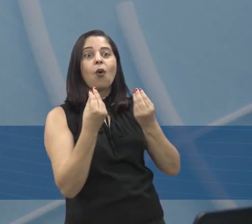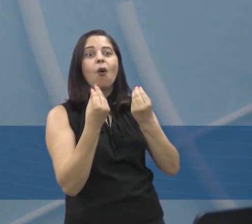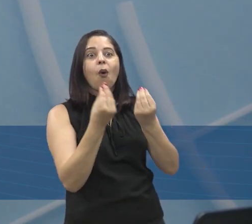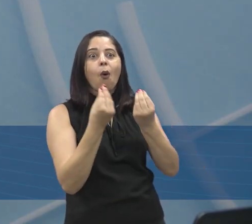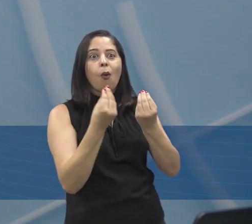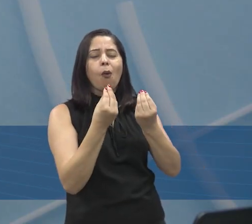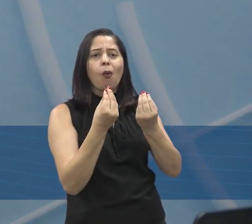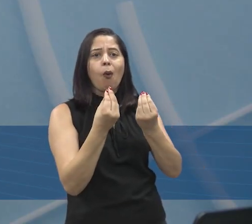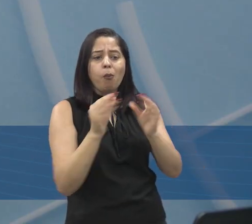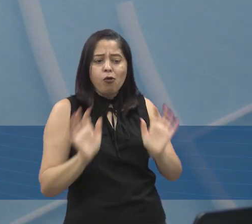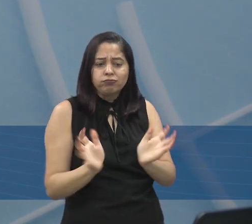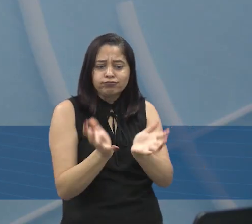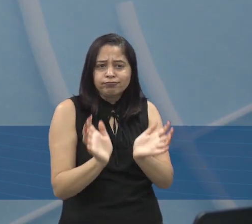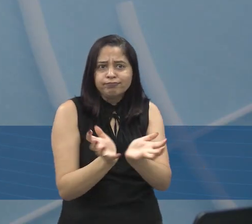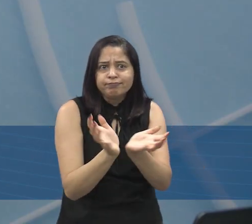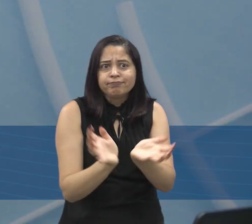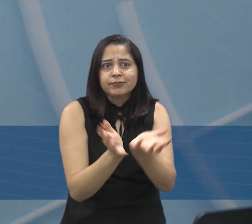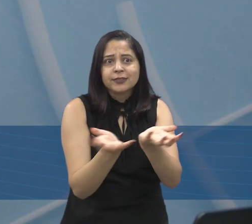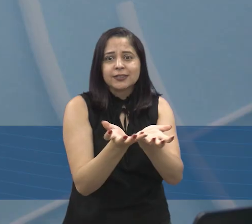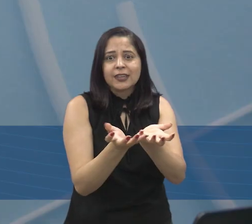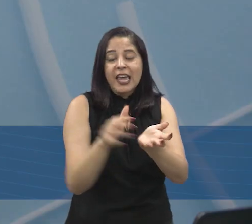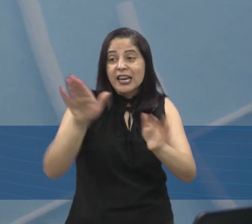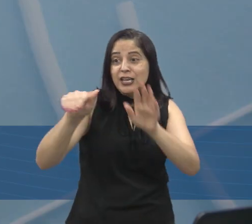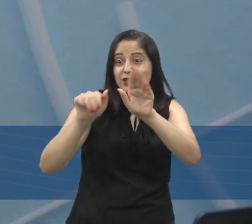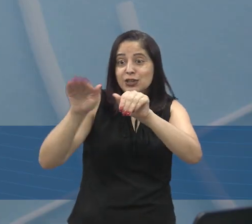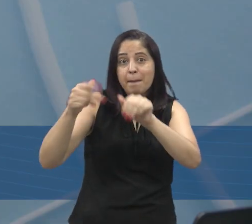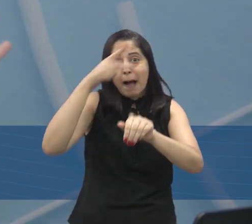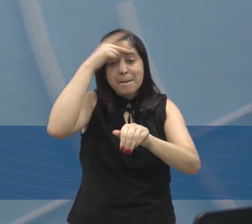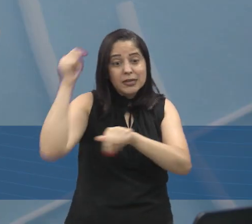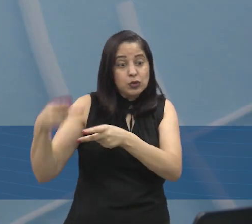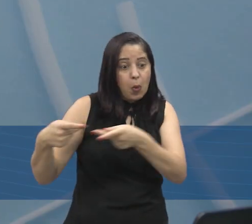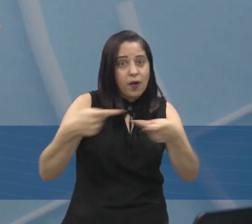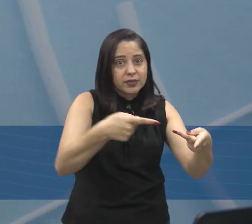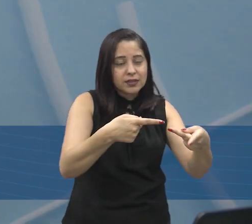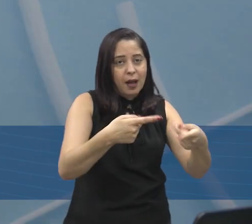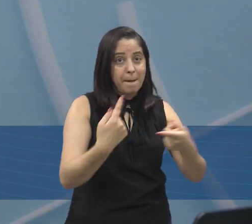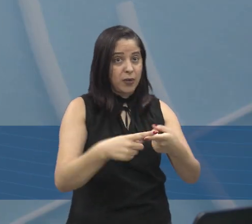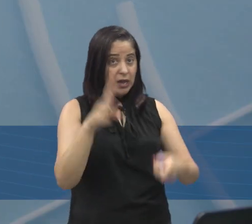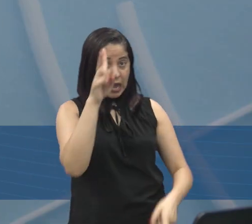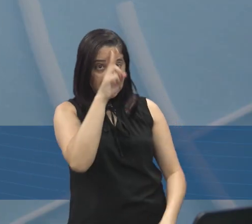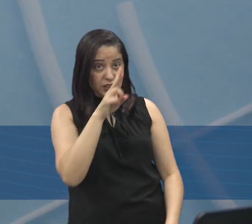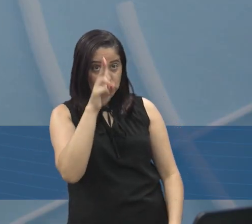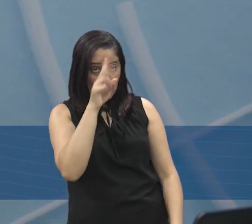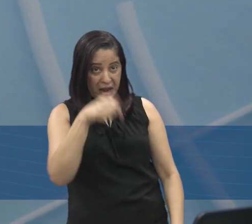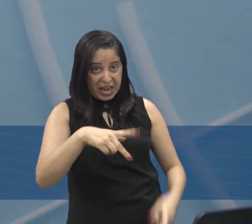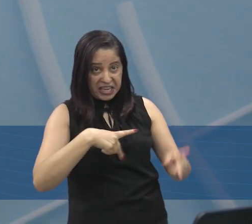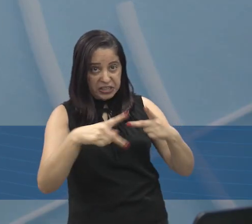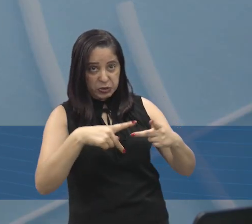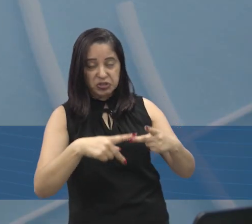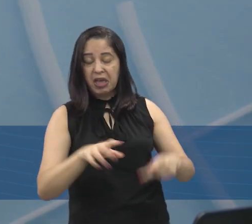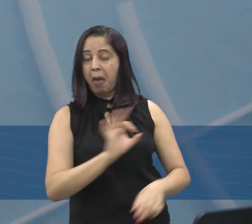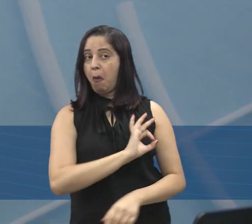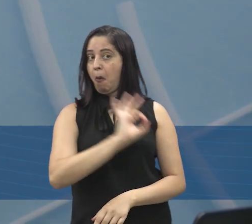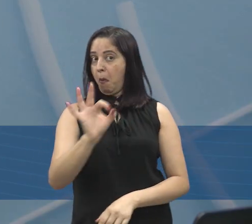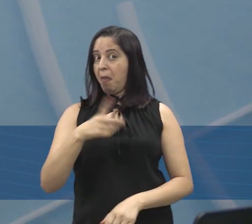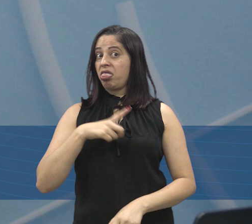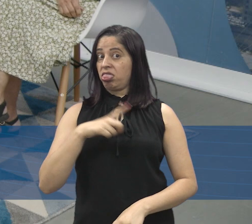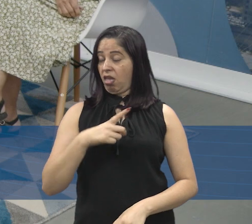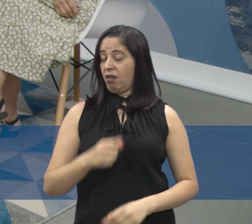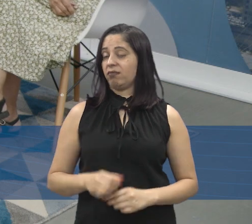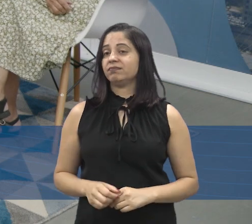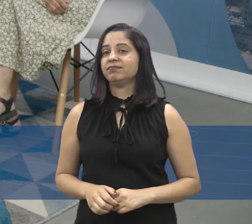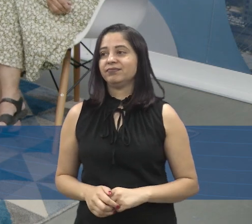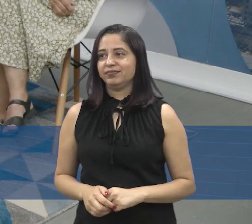nesse sentido para atrair ainda mais gente nesse sentido, né? Porque histórias São José tem bastante, né? Verdade,